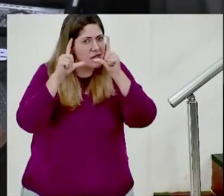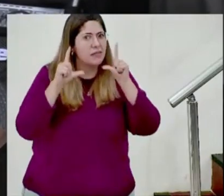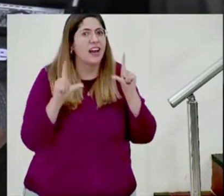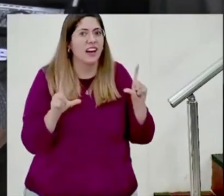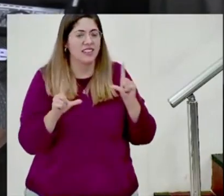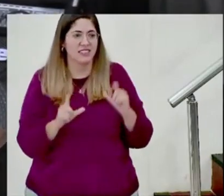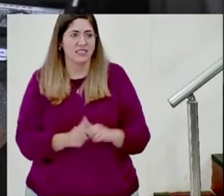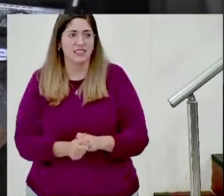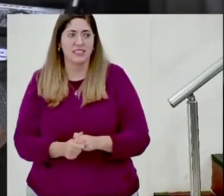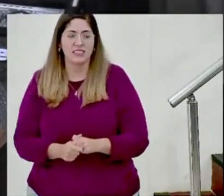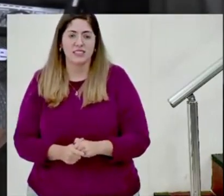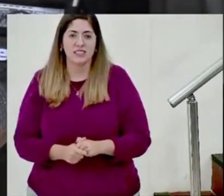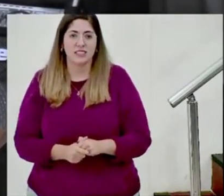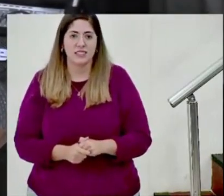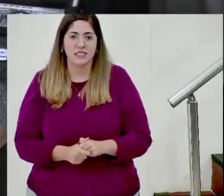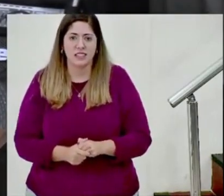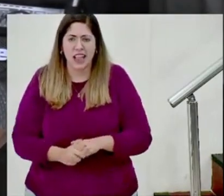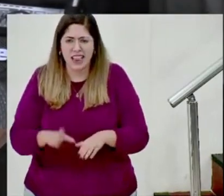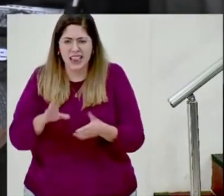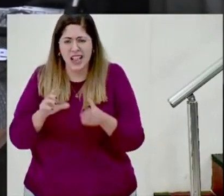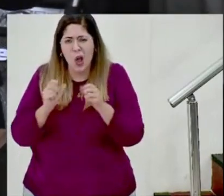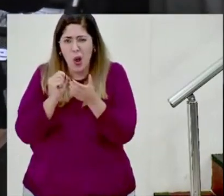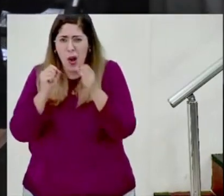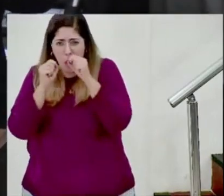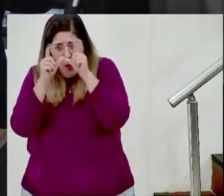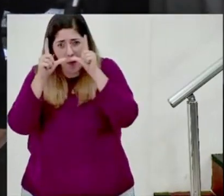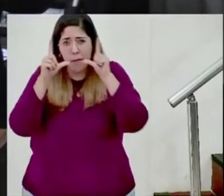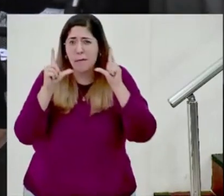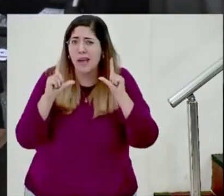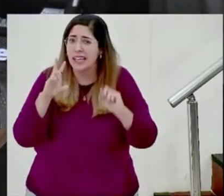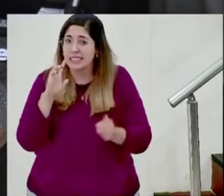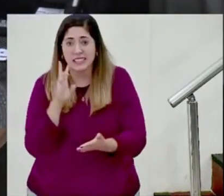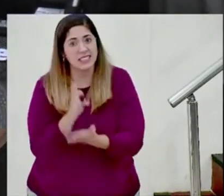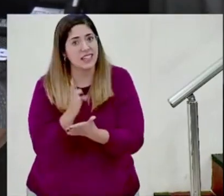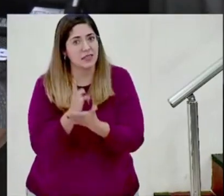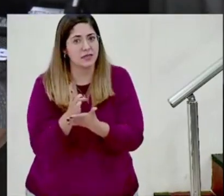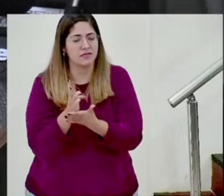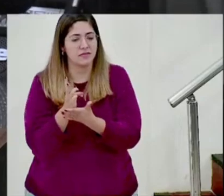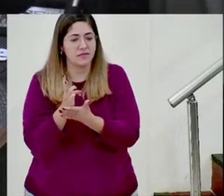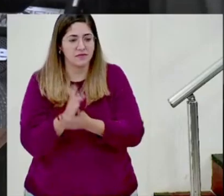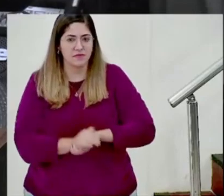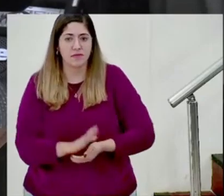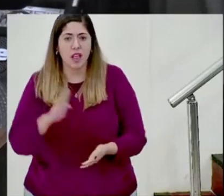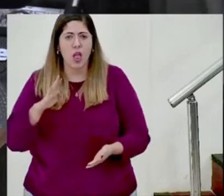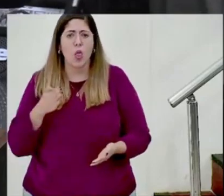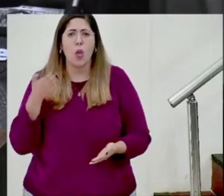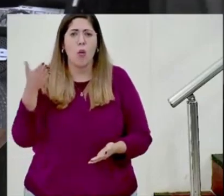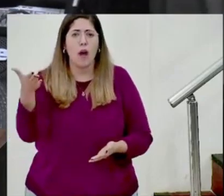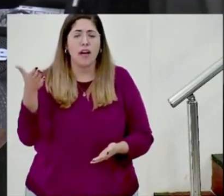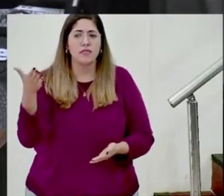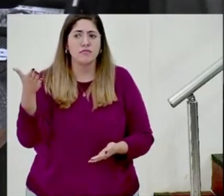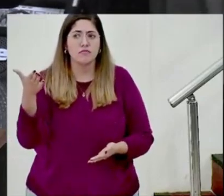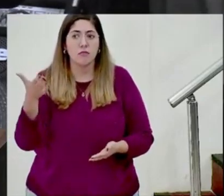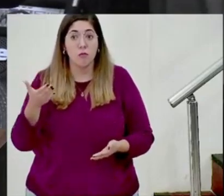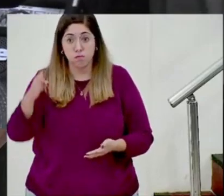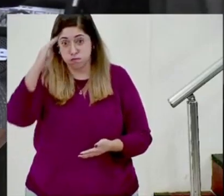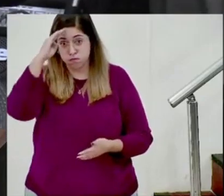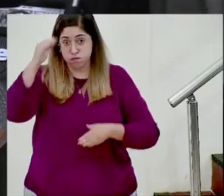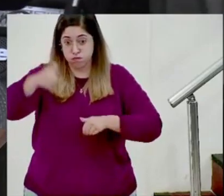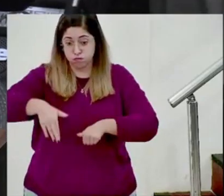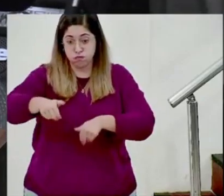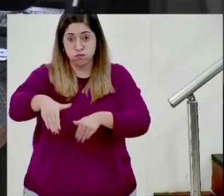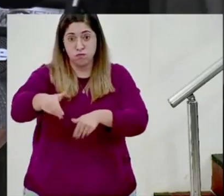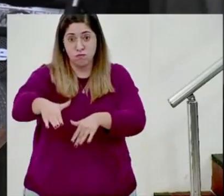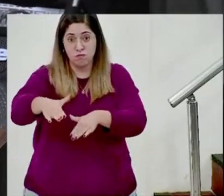Nova Versão Internacional, desde o romper da manhã. Você lembra quando foi que os soldados assírios foram dados como mortos? Foi